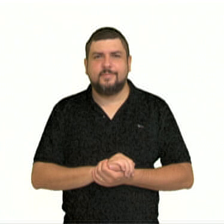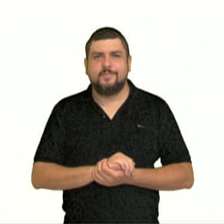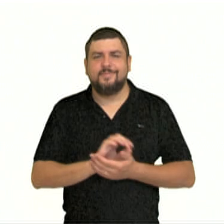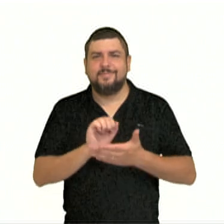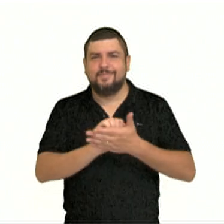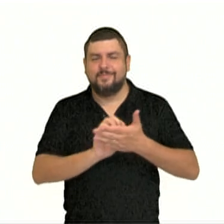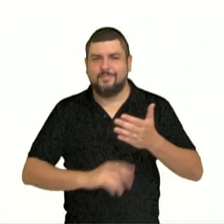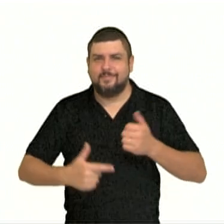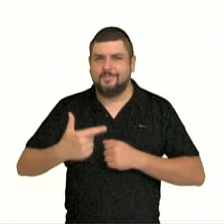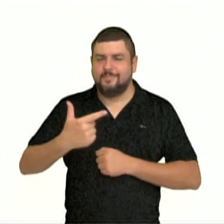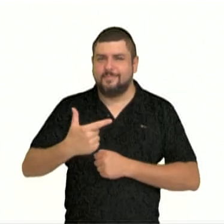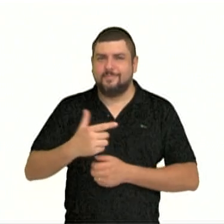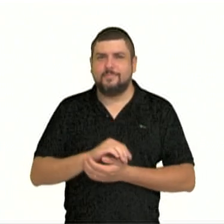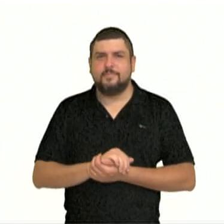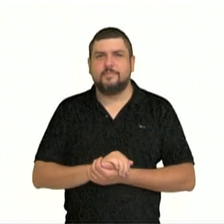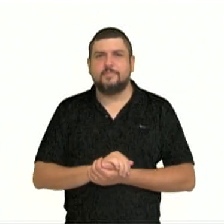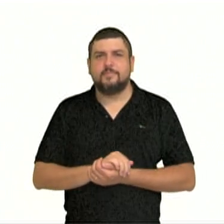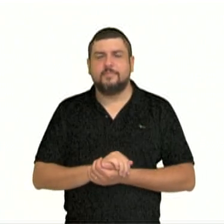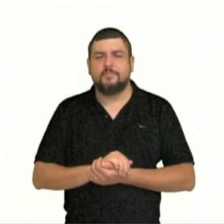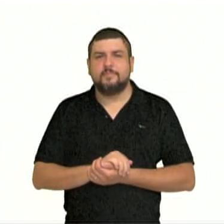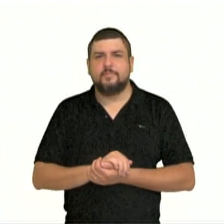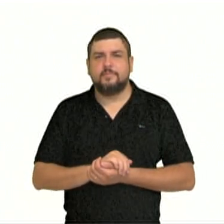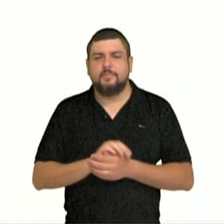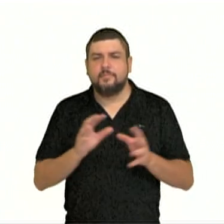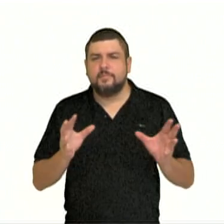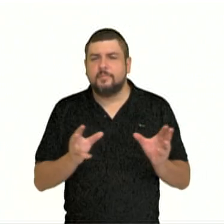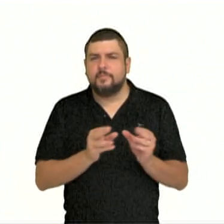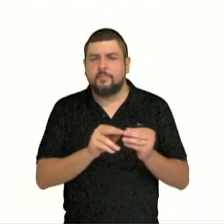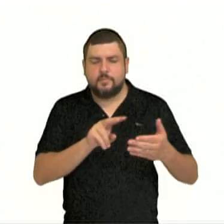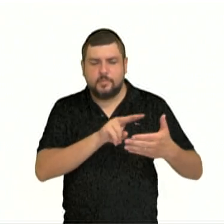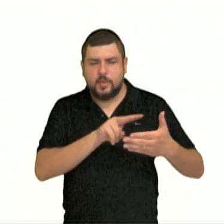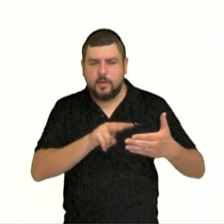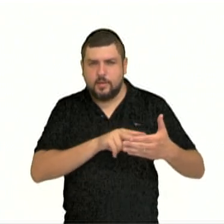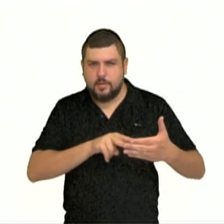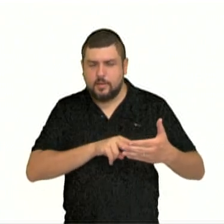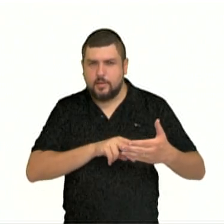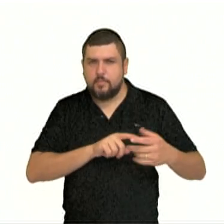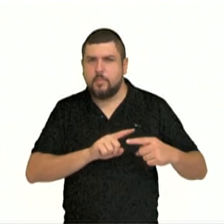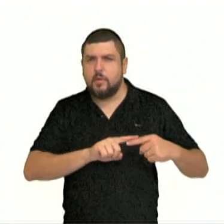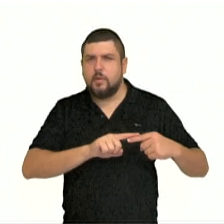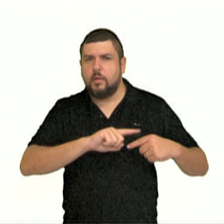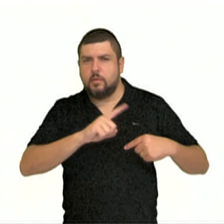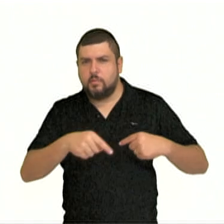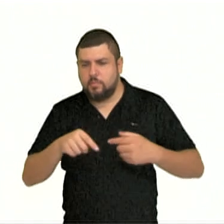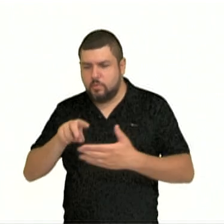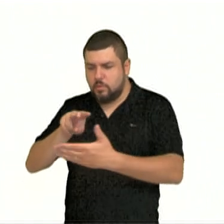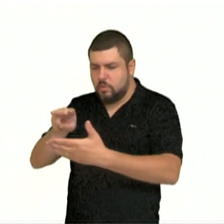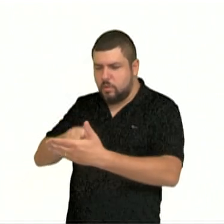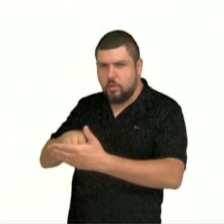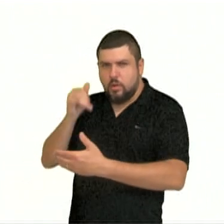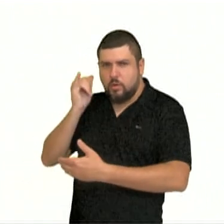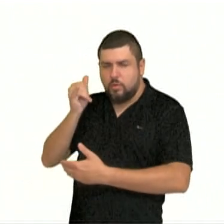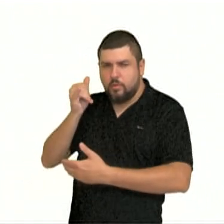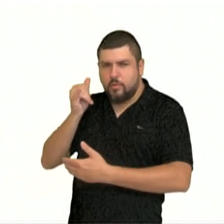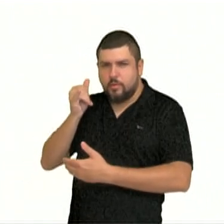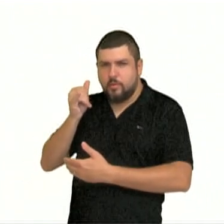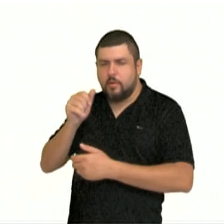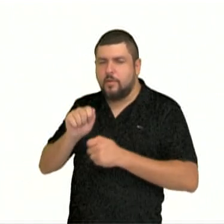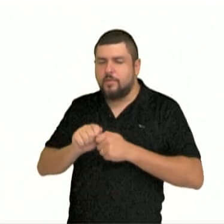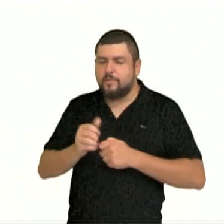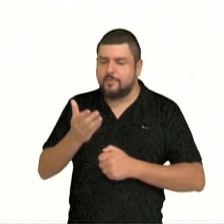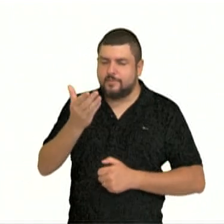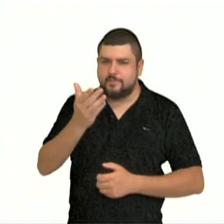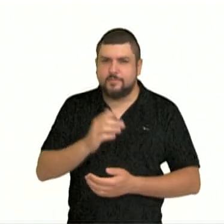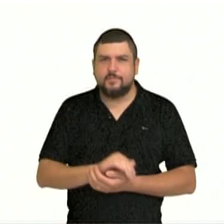Atividade 2. Depois de ler a resenha, você iria ler o conto? Faz aí que eu te